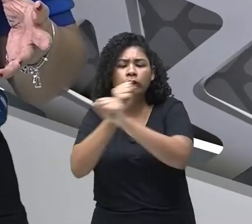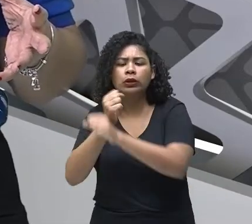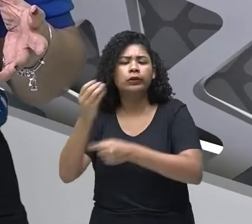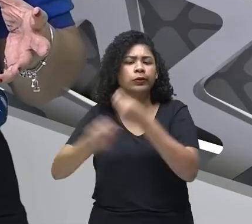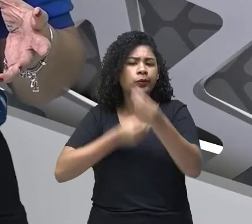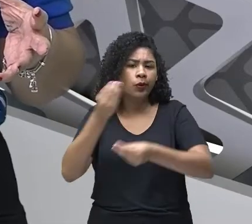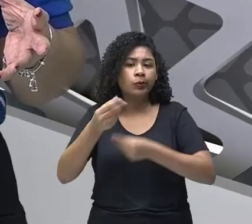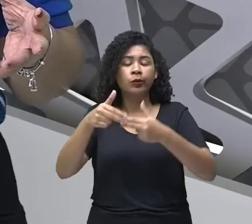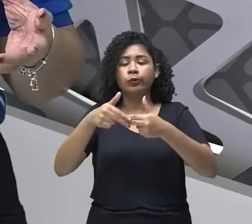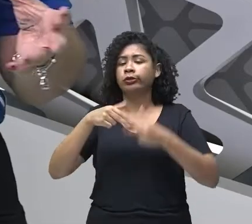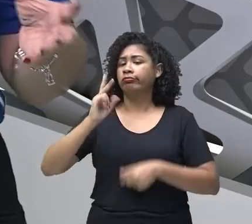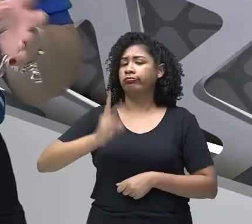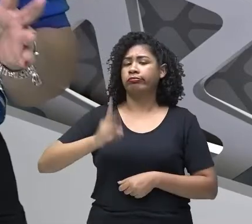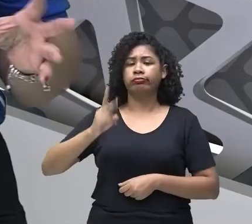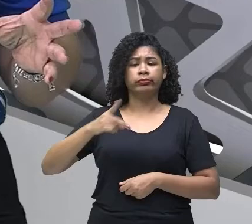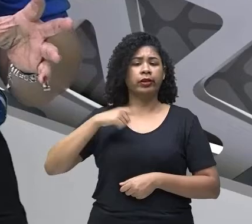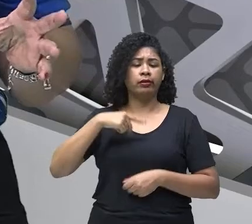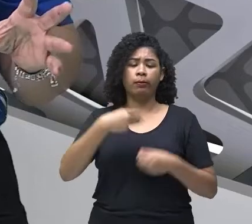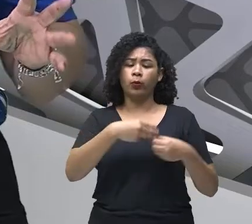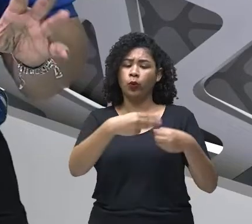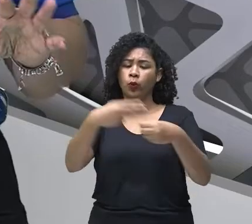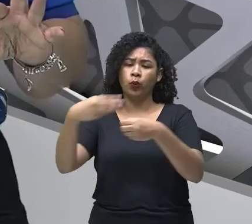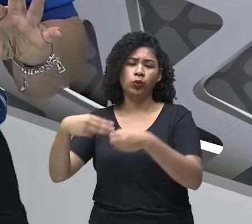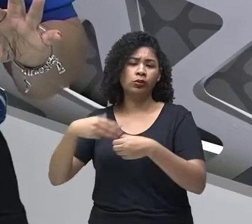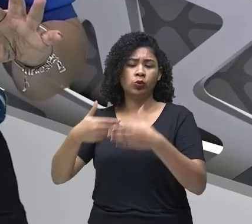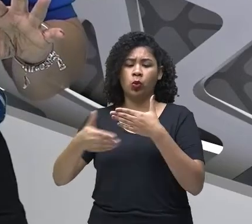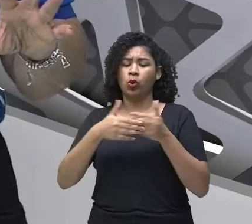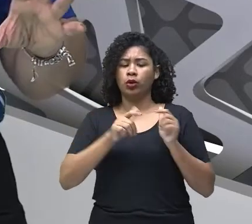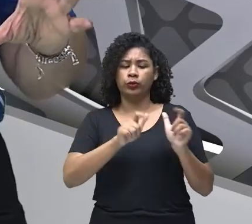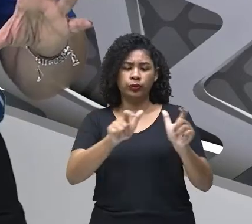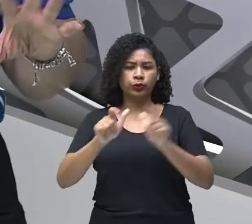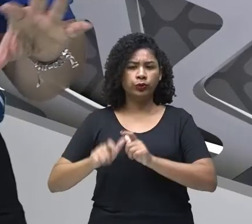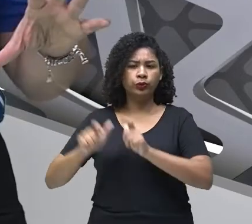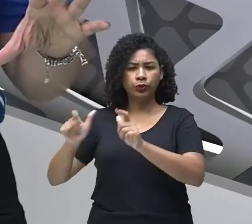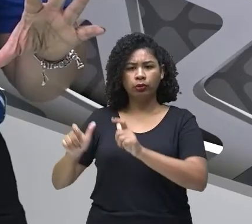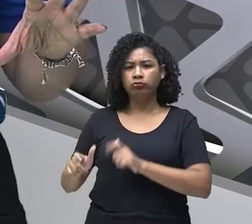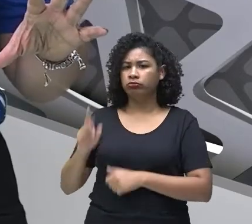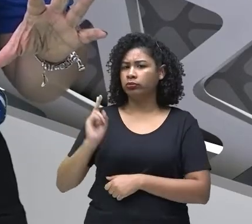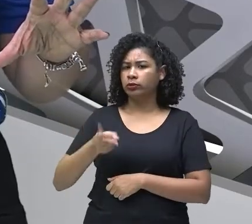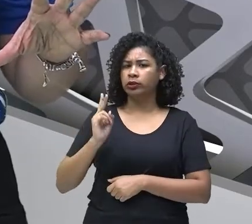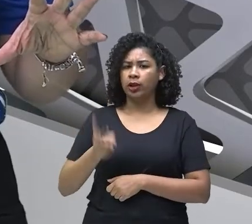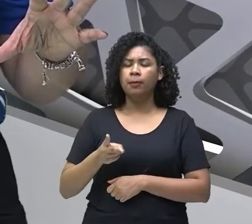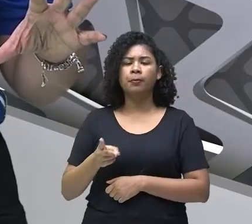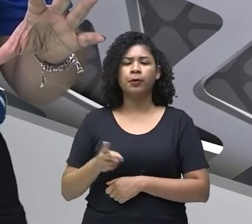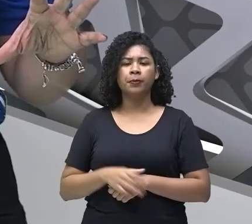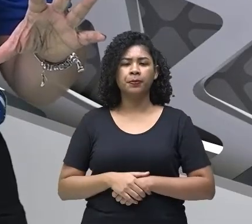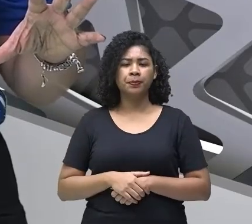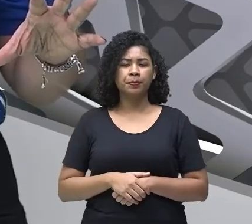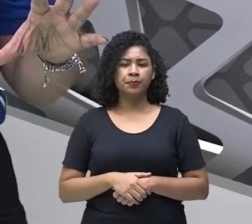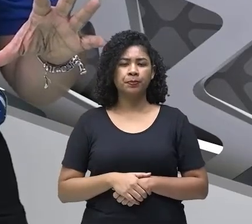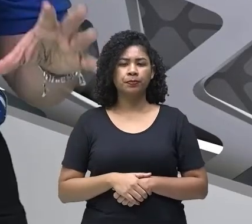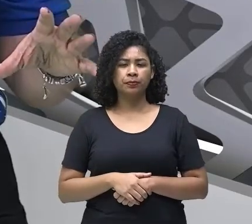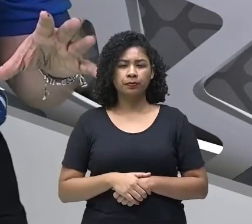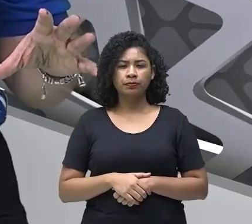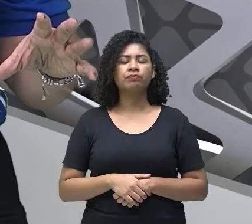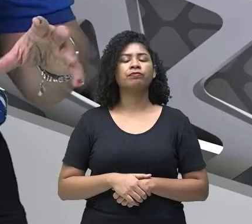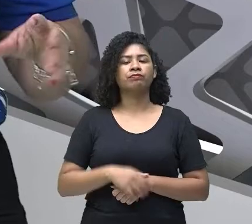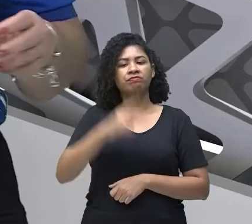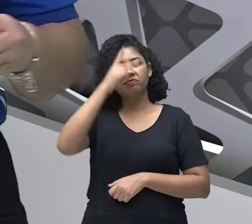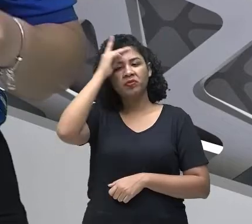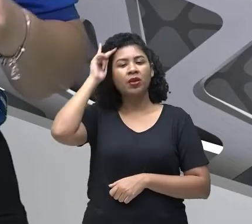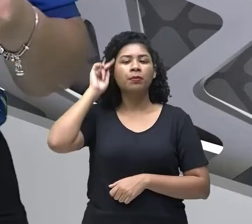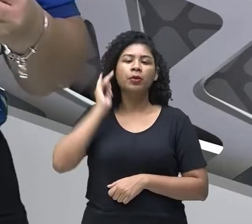entre os municípios, as suas formas de infecção em grande parte é por vias